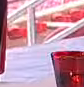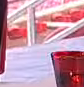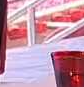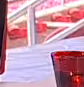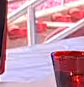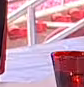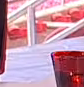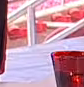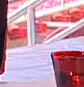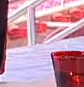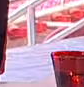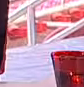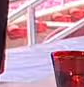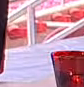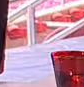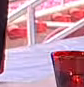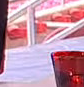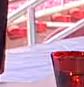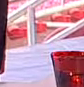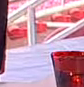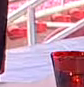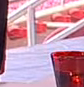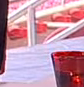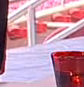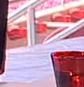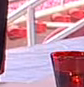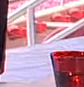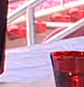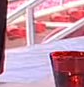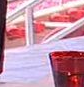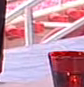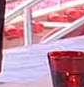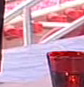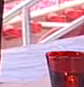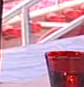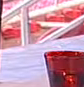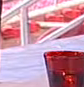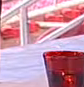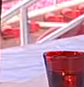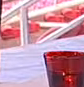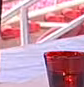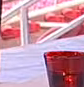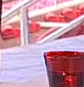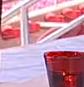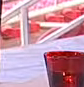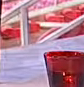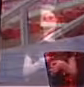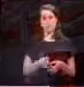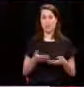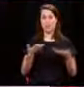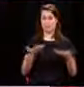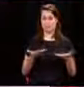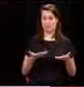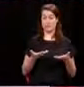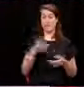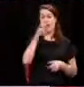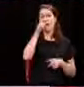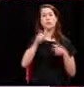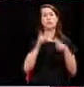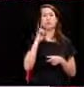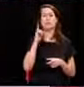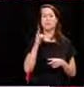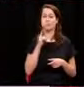Foi tarde, não foi um erro técnico. Tirámos o áudio de forma propositada, que é desta forma que alguém que não tem a